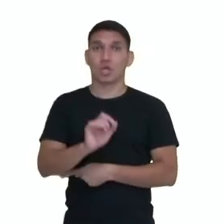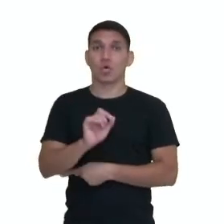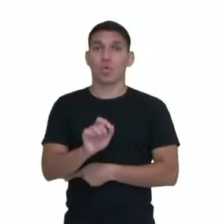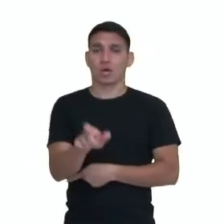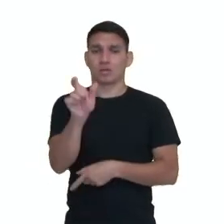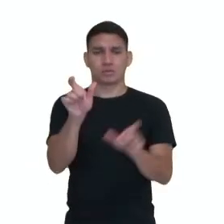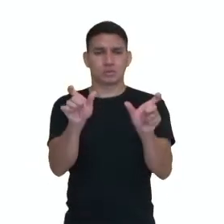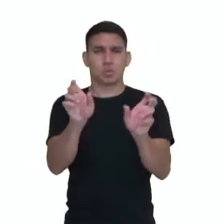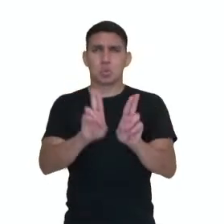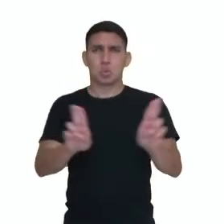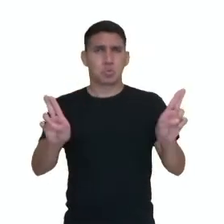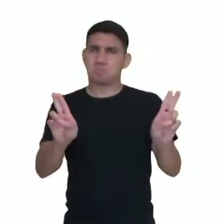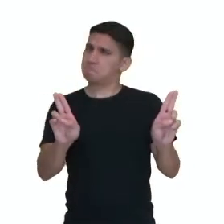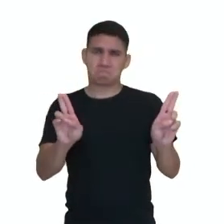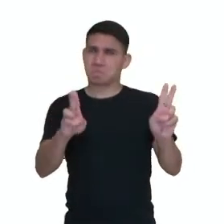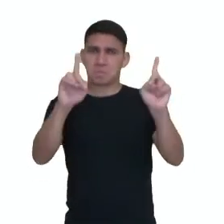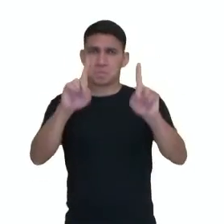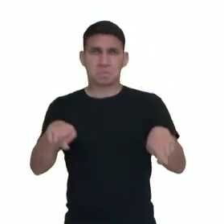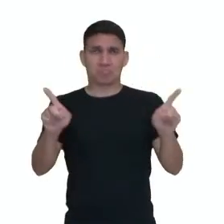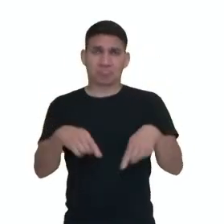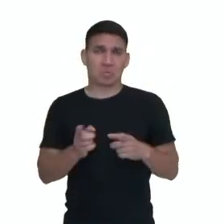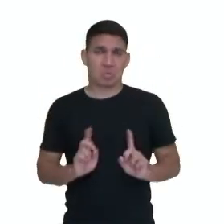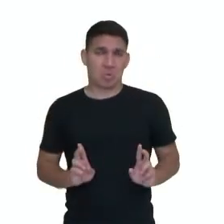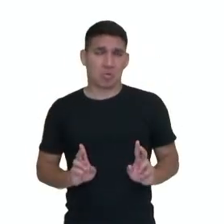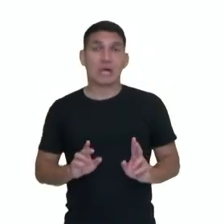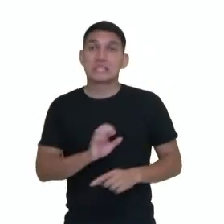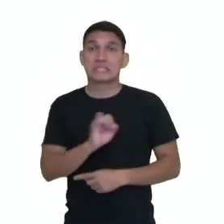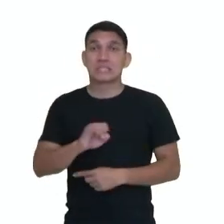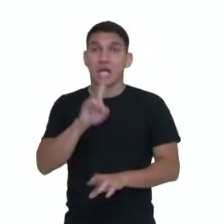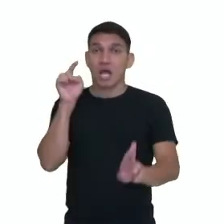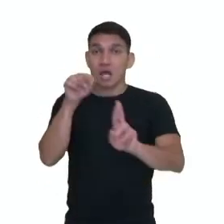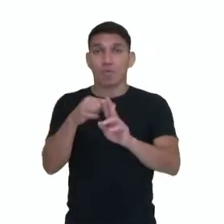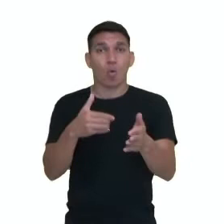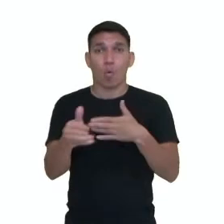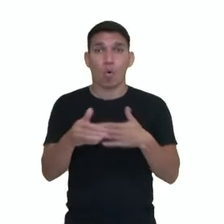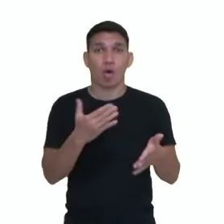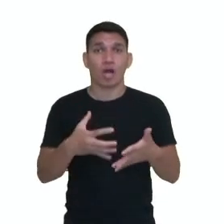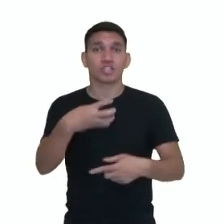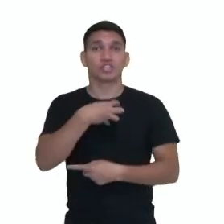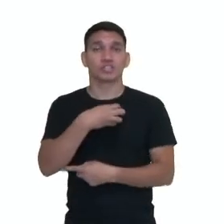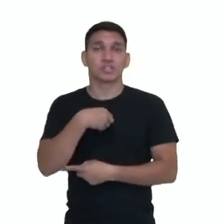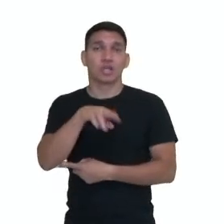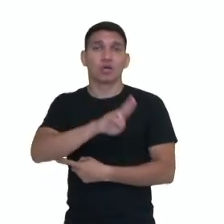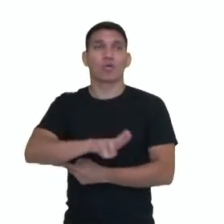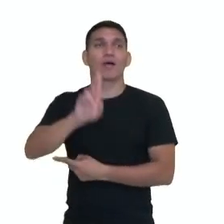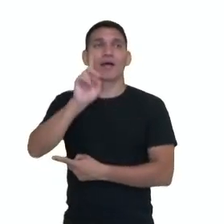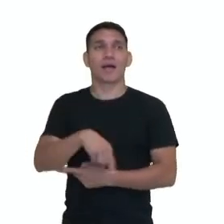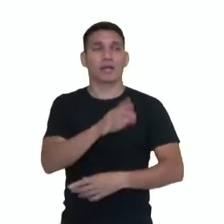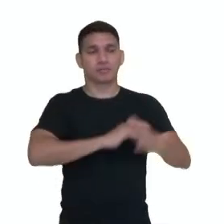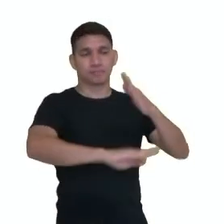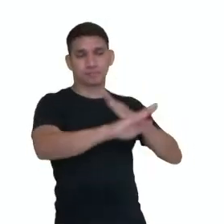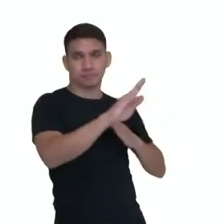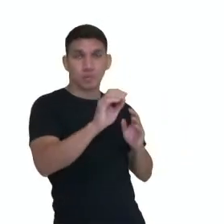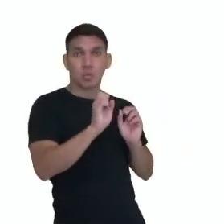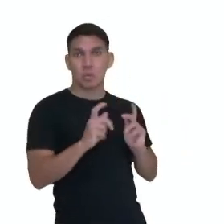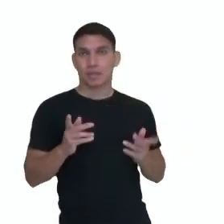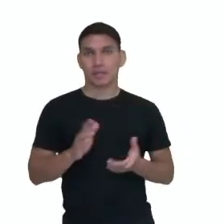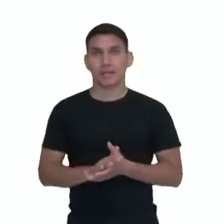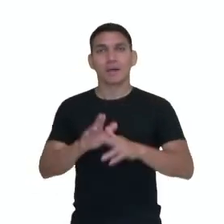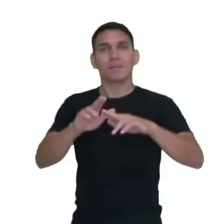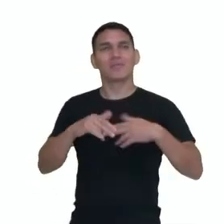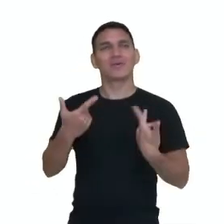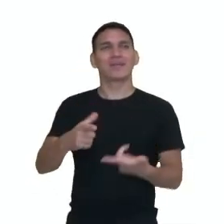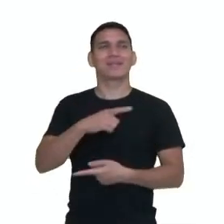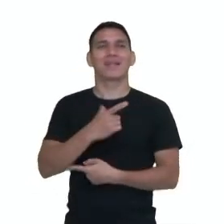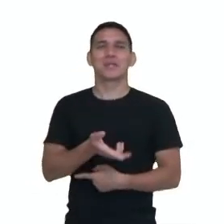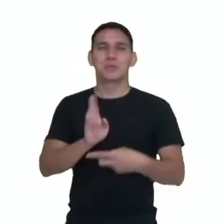são utilizadas, tá? Para fazer referência a qualquer uma dessas modalidades, a gente chama de arte marcial, tá? Então assim a gente